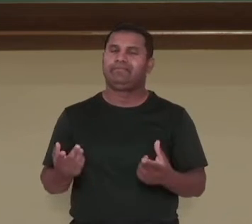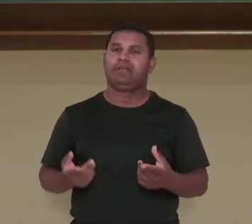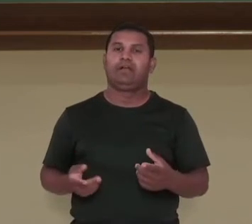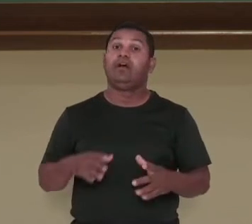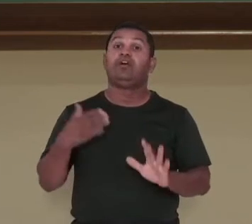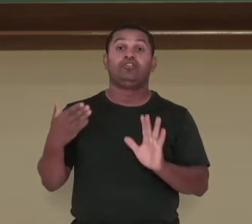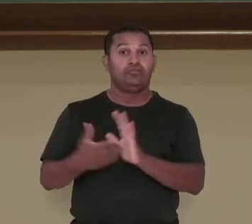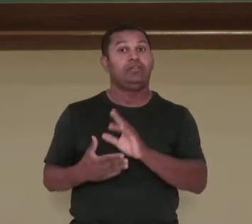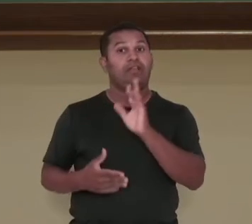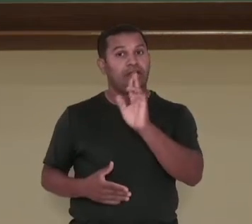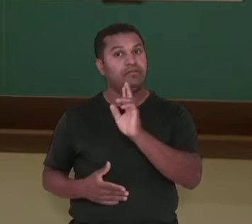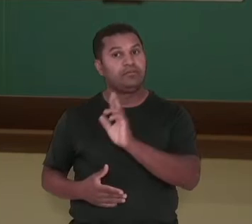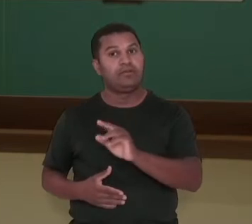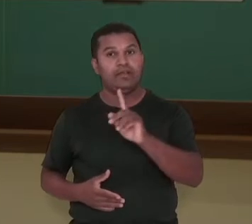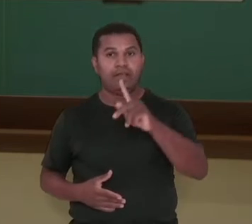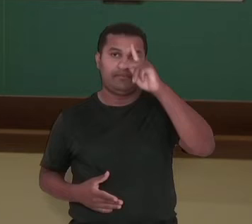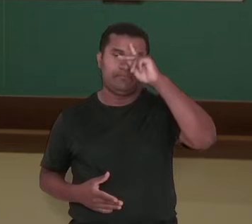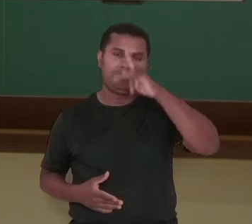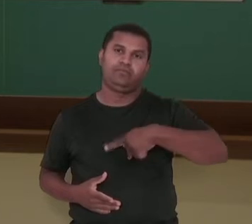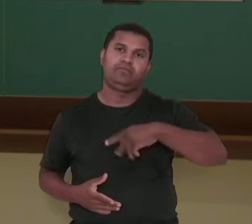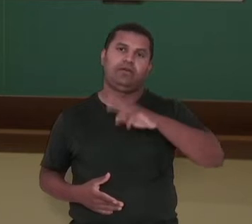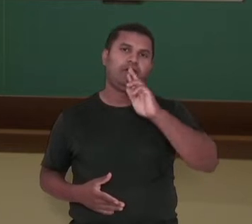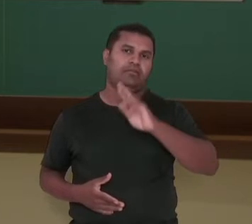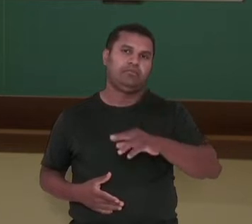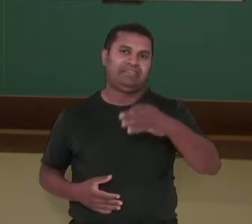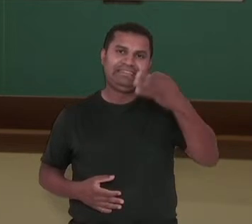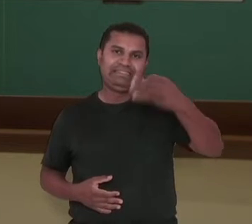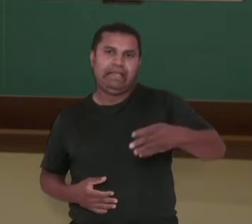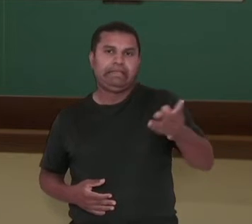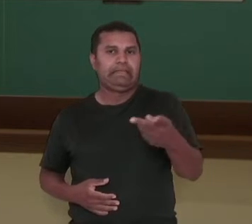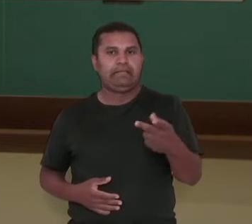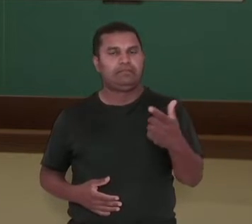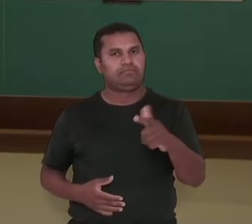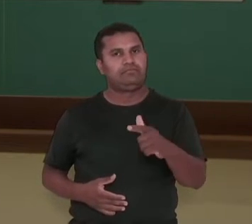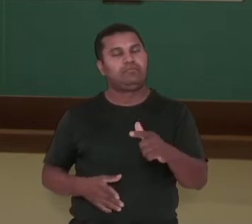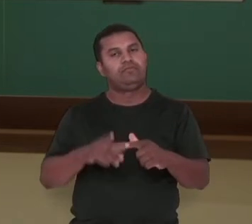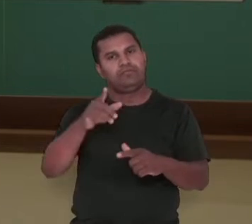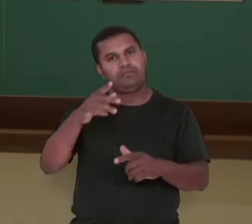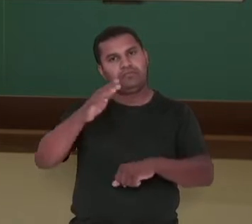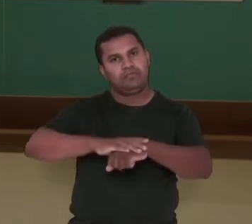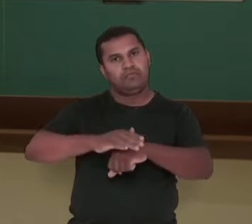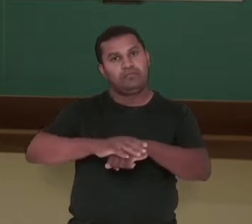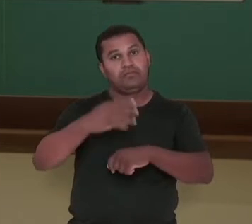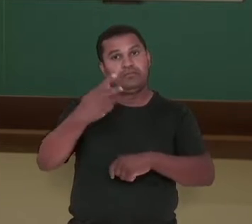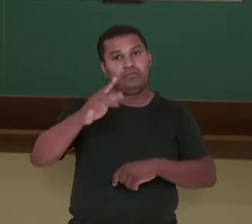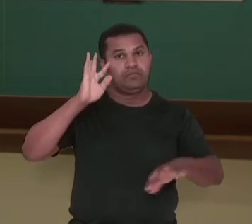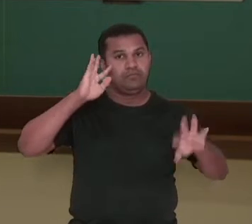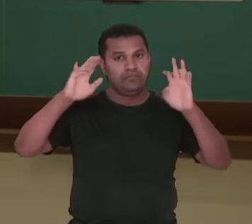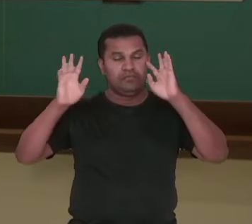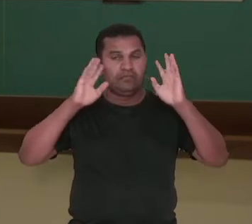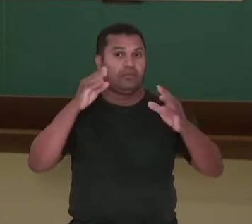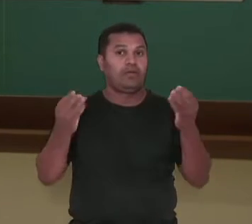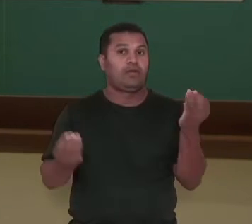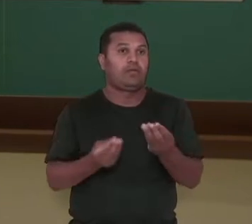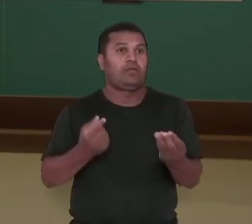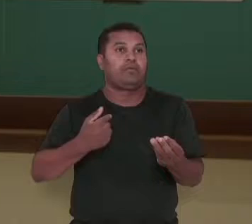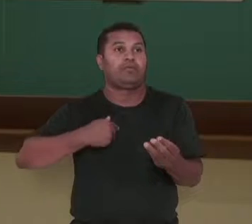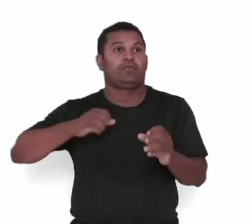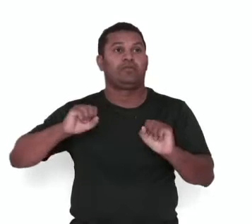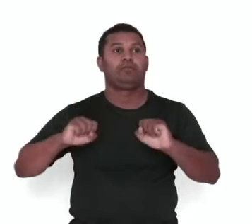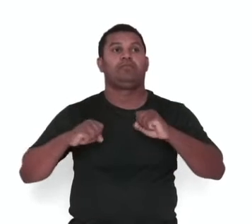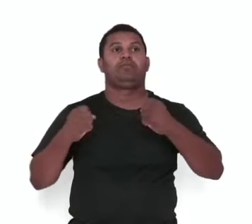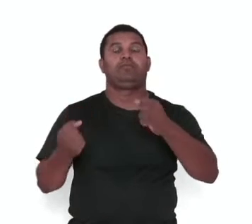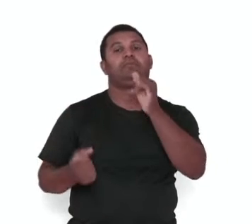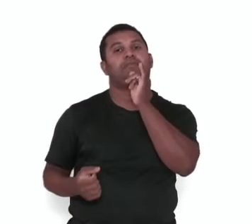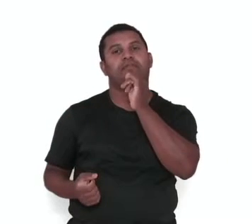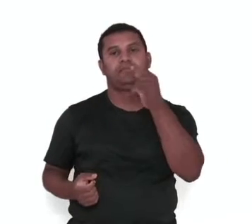claro, e é importante já para a gente começar pensando o que é ser proativo, né? Então, se você respondeu que